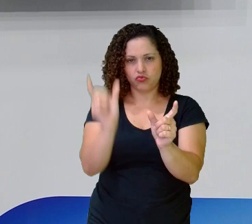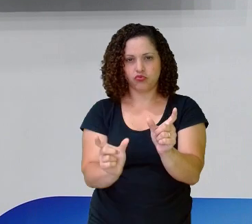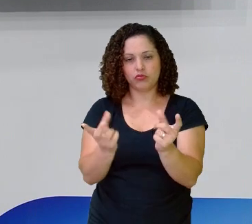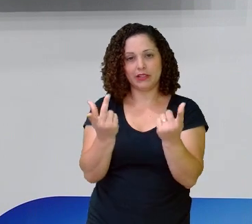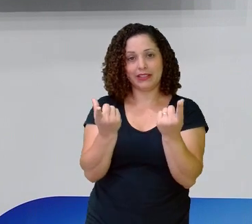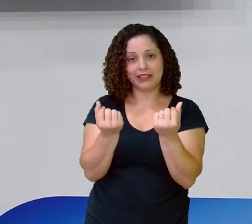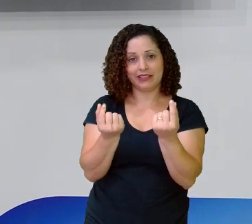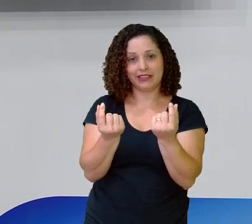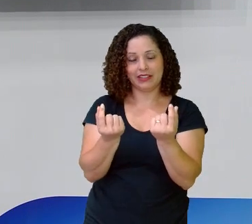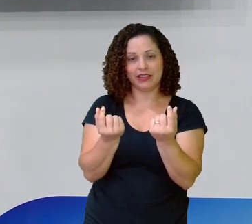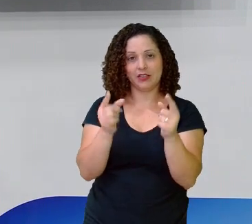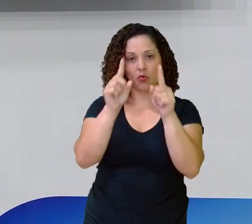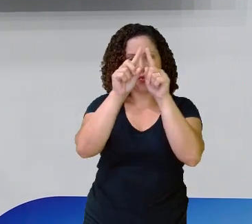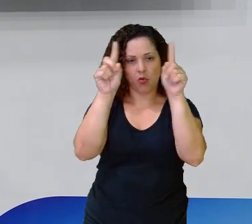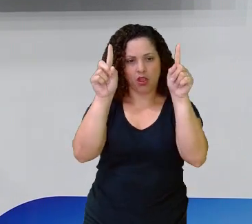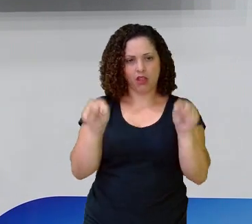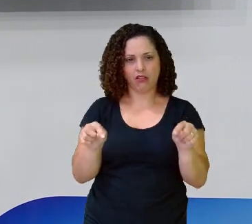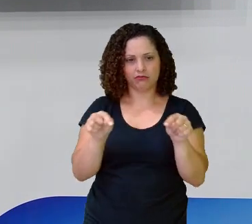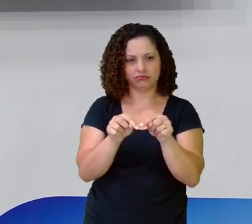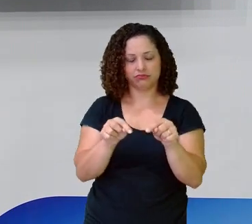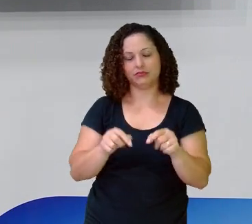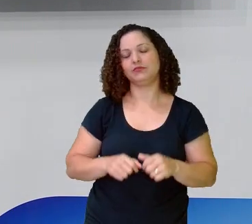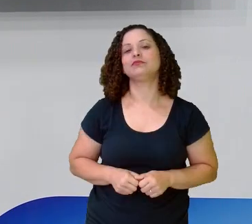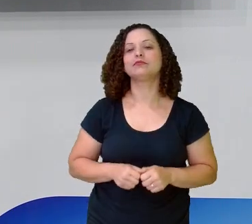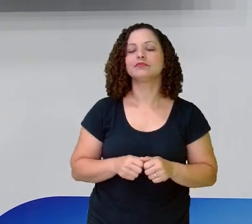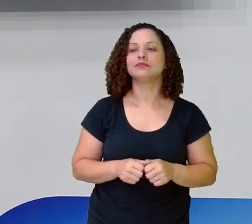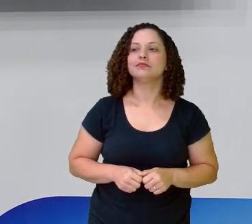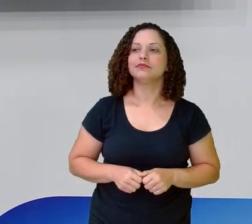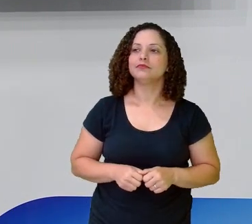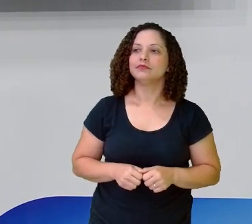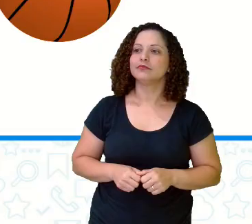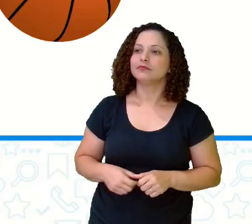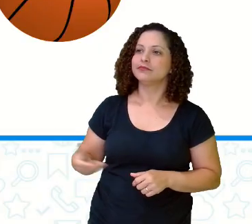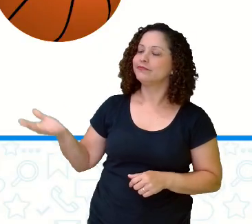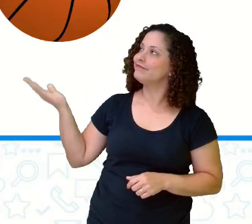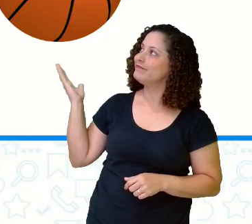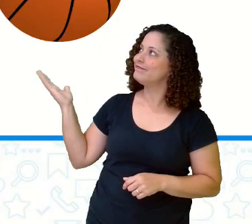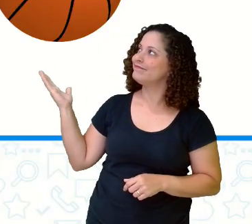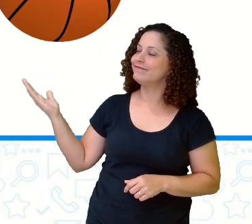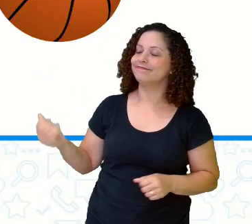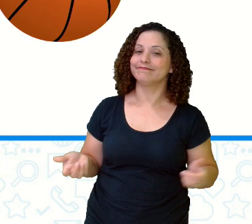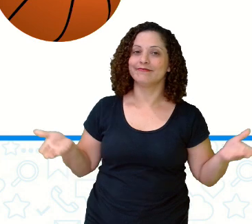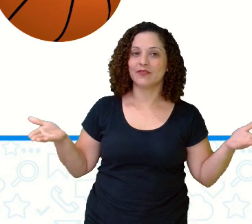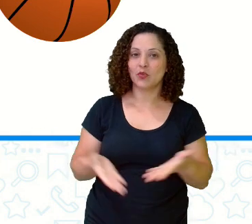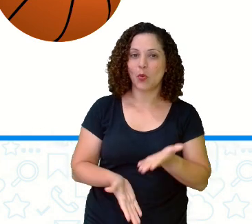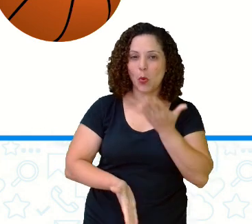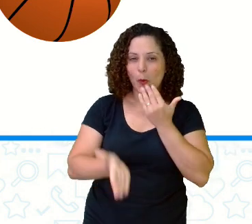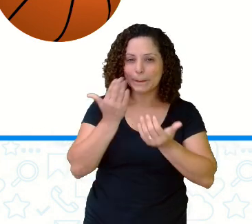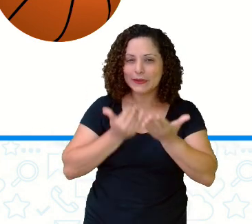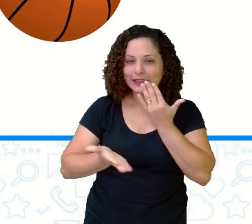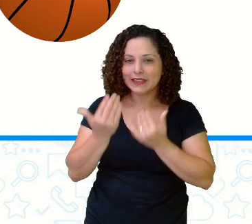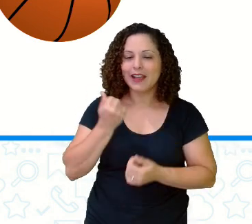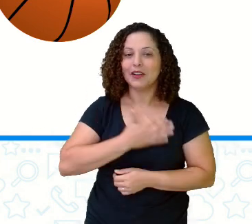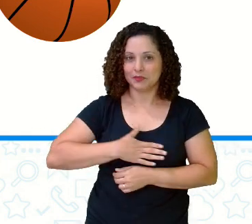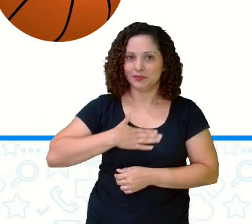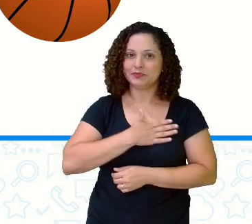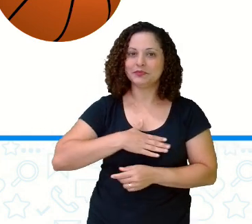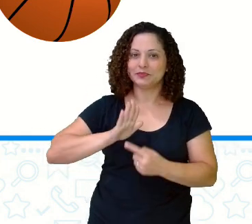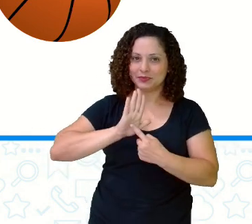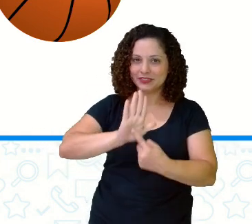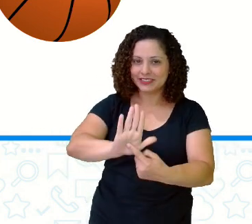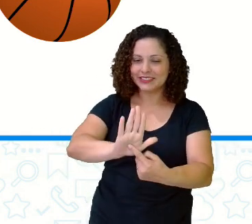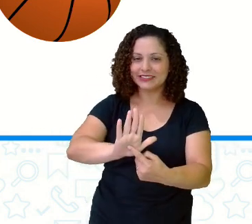um retângulo, beleza? Vamos para a próxima. Eita, eu sempre trago uma comidinha, né, minha gente? Inclusive,